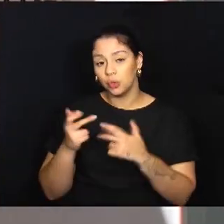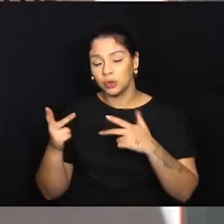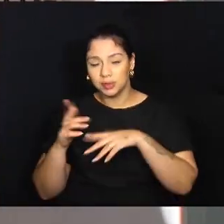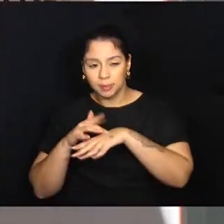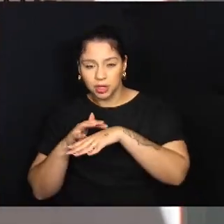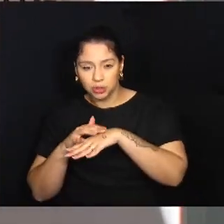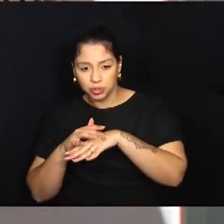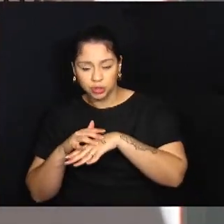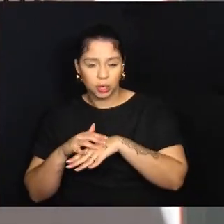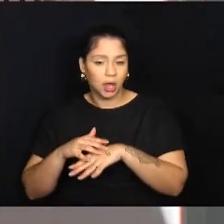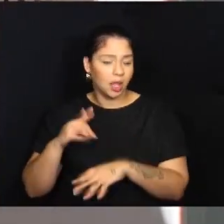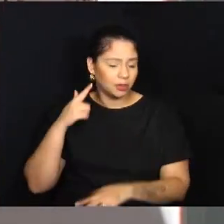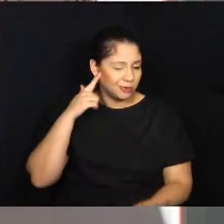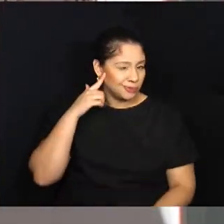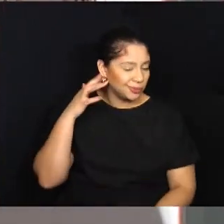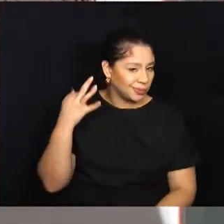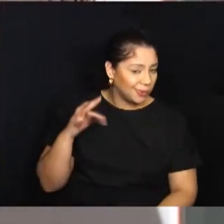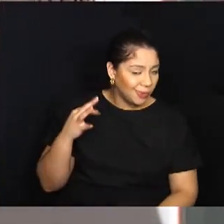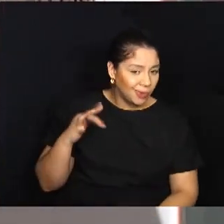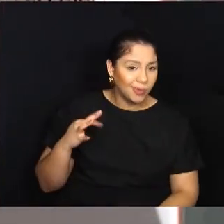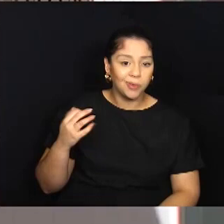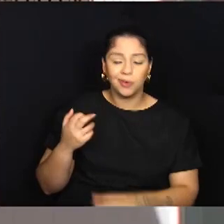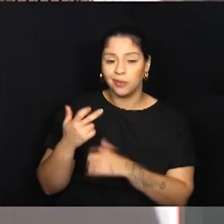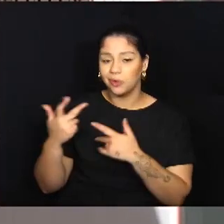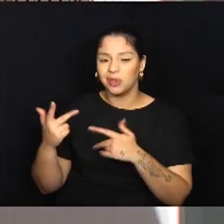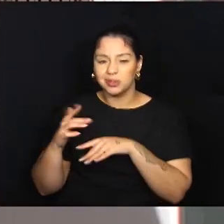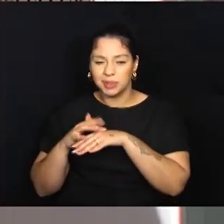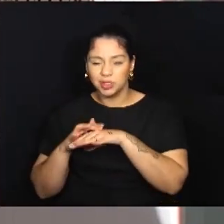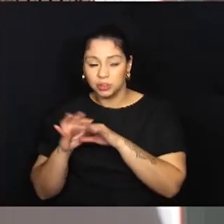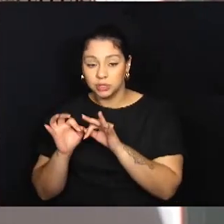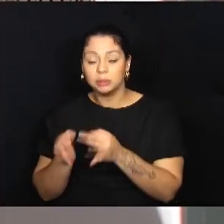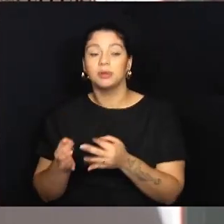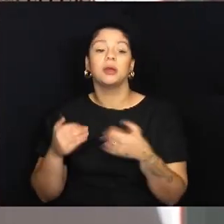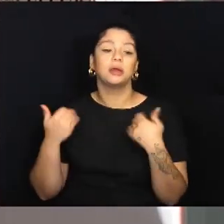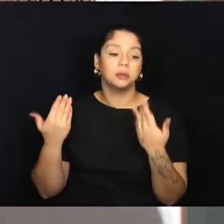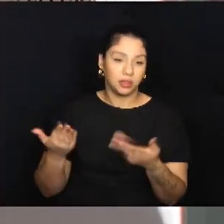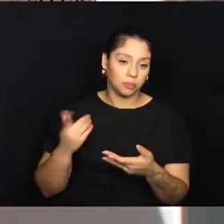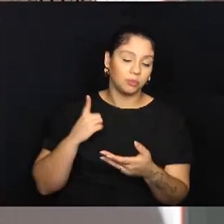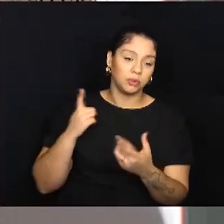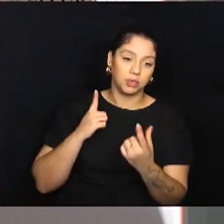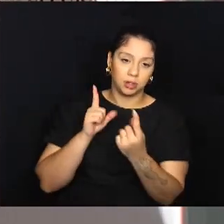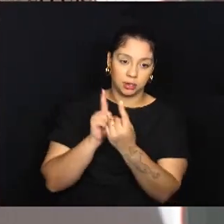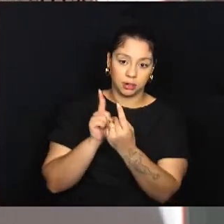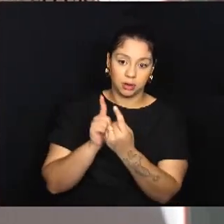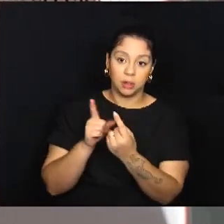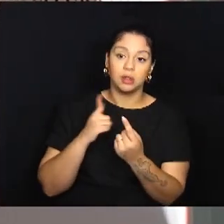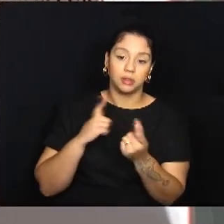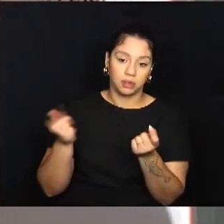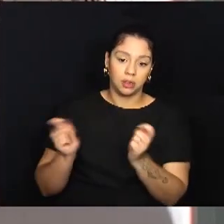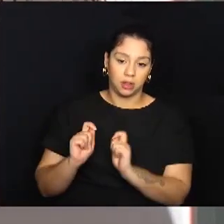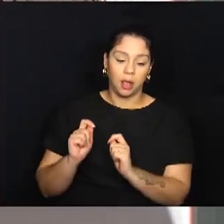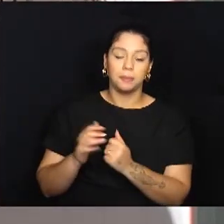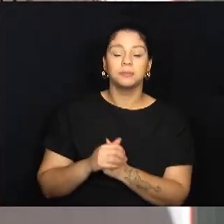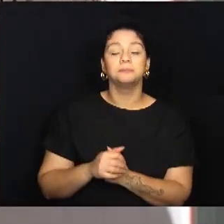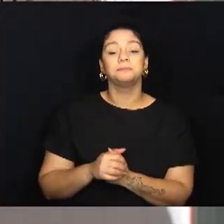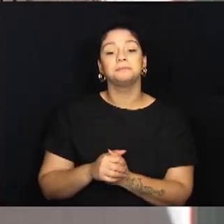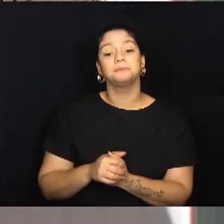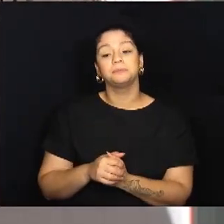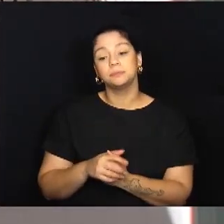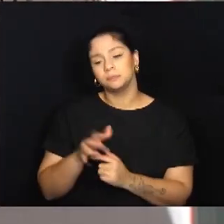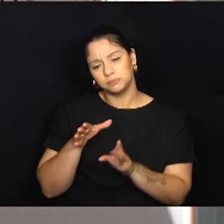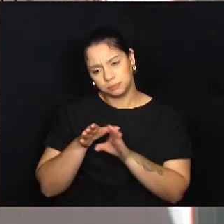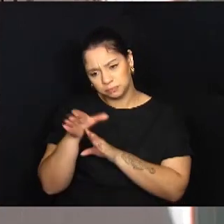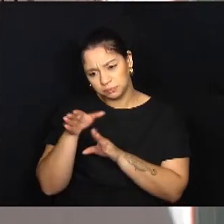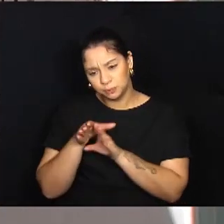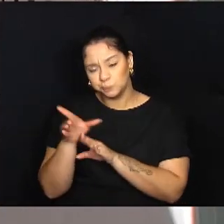uma otite, um machucadinho simples, então a nossa consultório tem capacidade de atendimento. E toda a orientação, né,